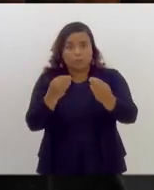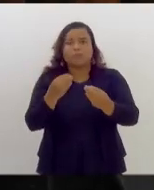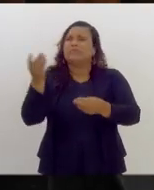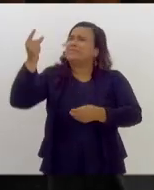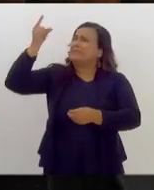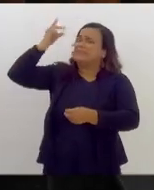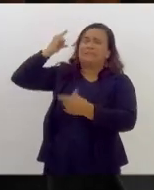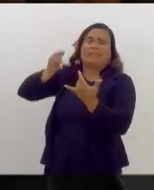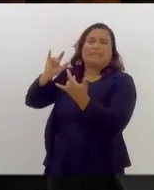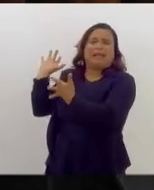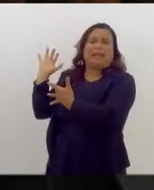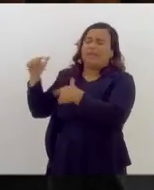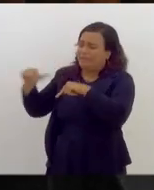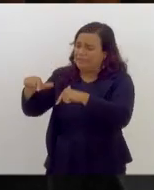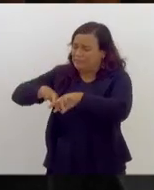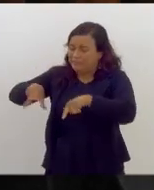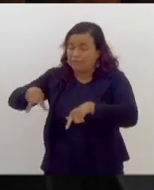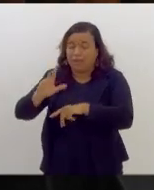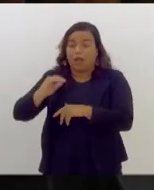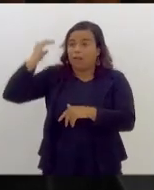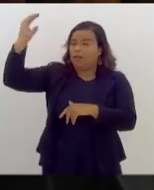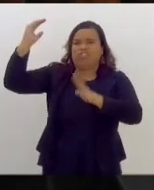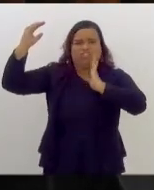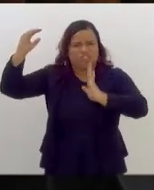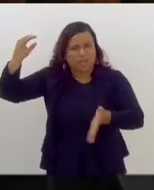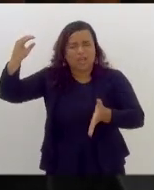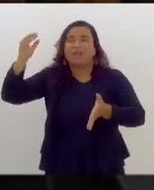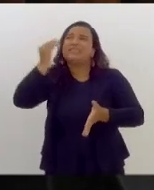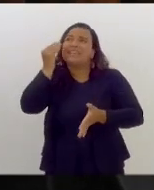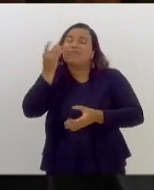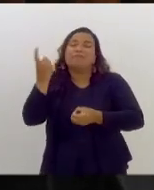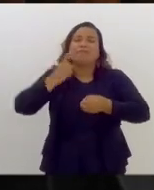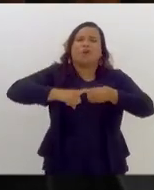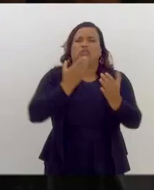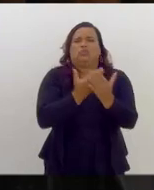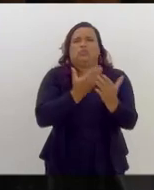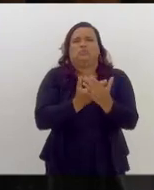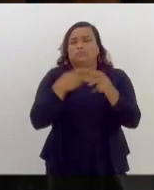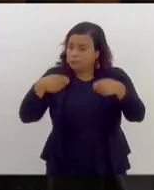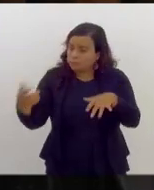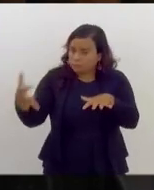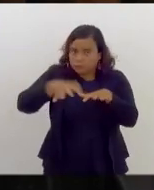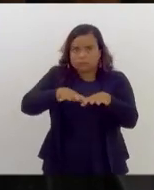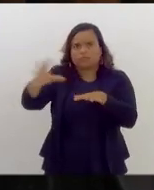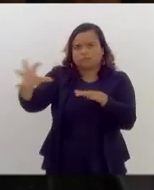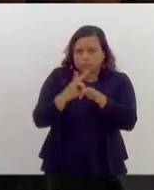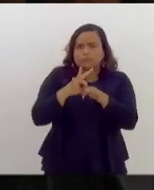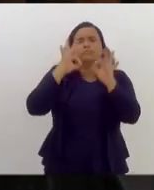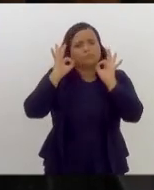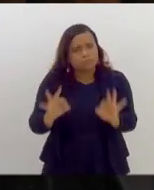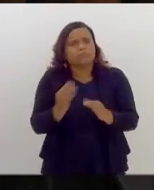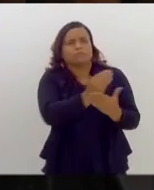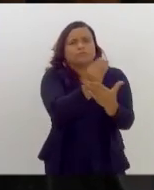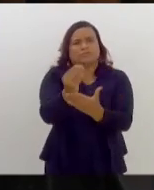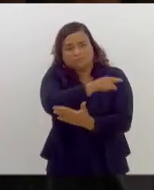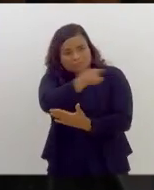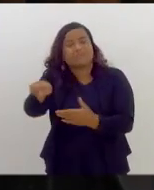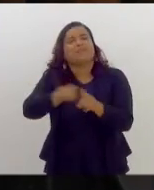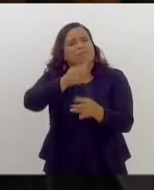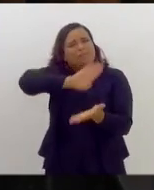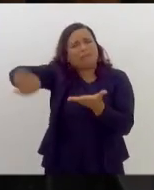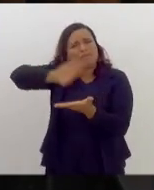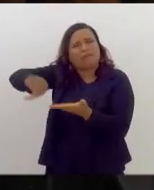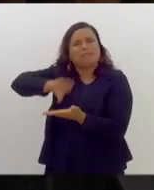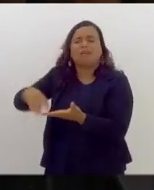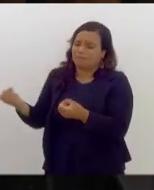adultos. Esse pessoal tem que ser incorporado. Nós temos que garantir a educação para todos e todas em qualquer idade. Esses também estão excluídos do processo, tem